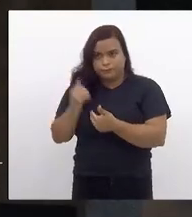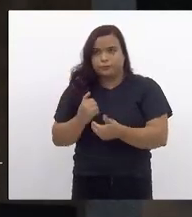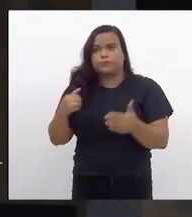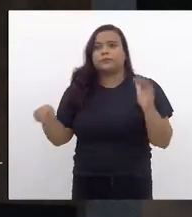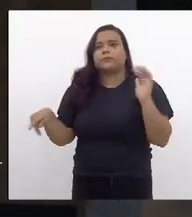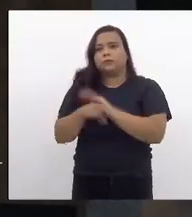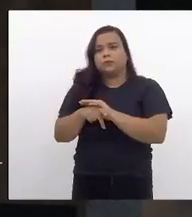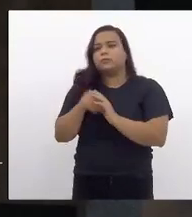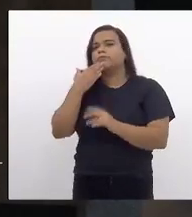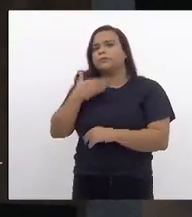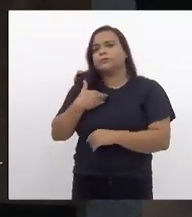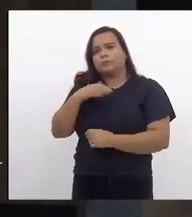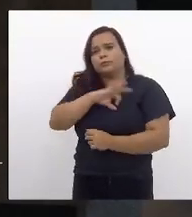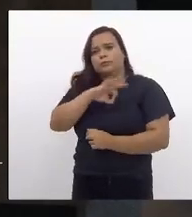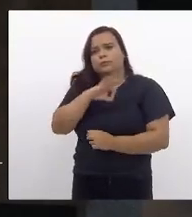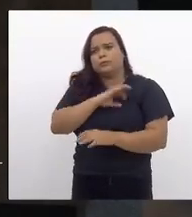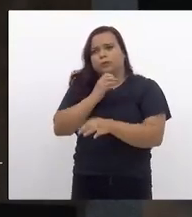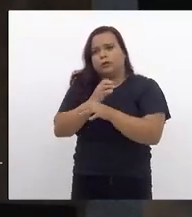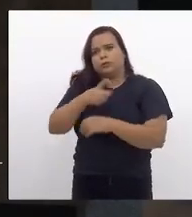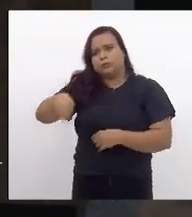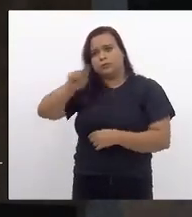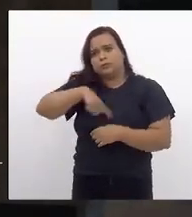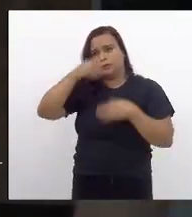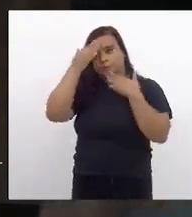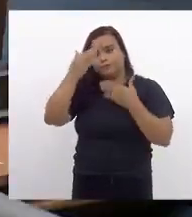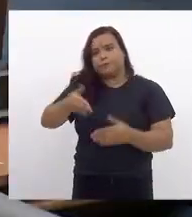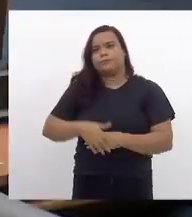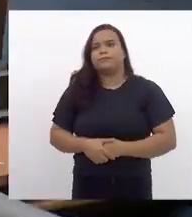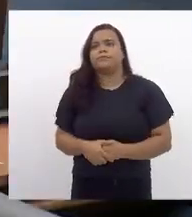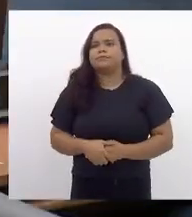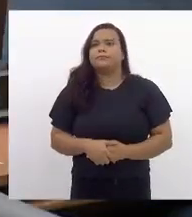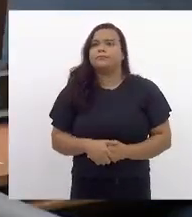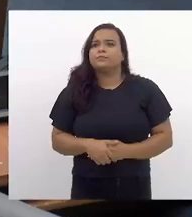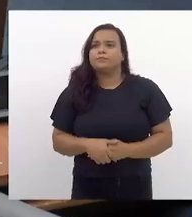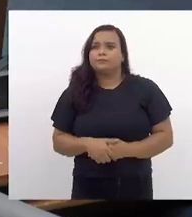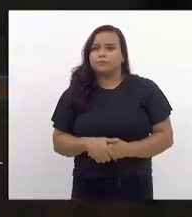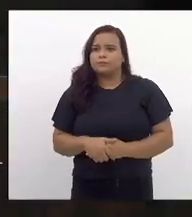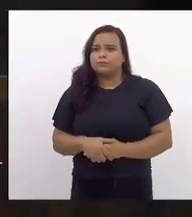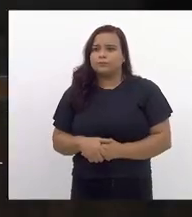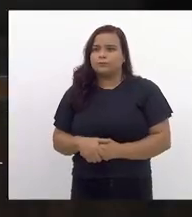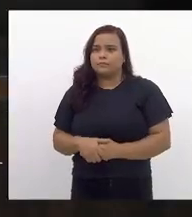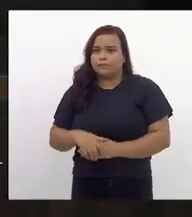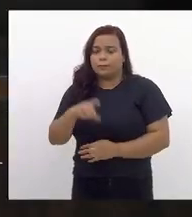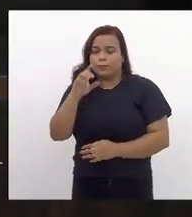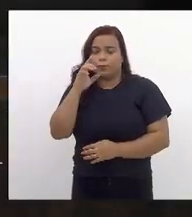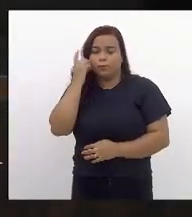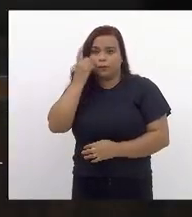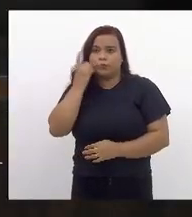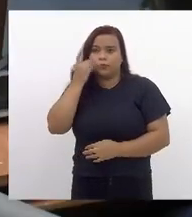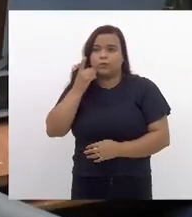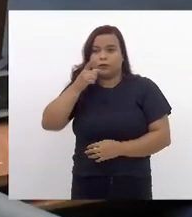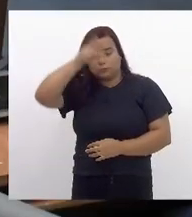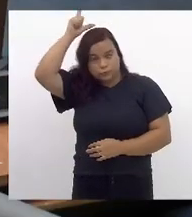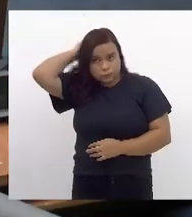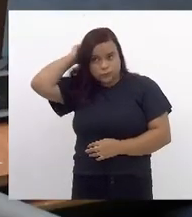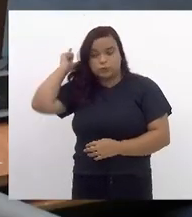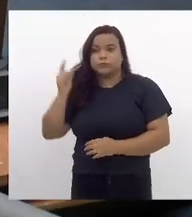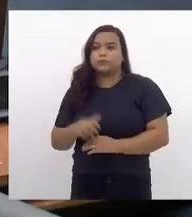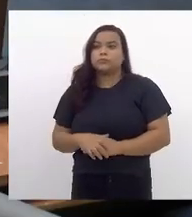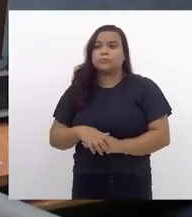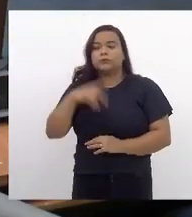o pedido dos policiais civis. Muito obrigada. Deputado Luiz. Senhor